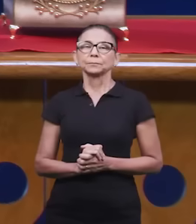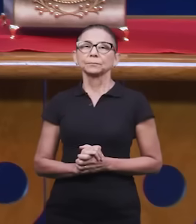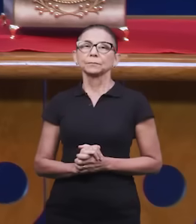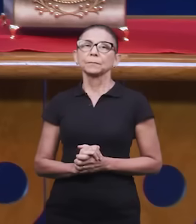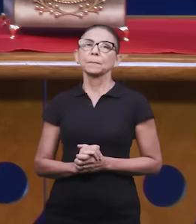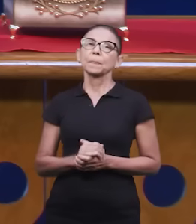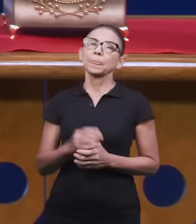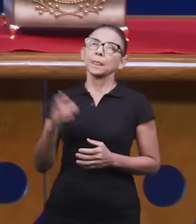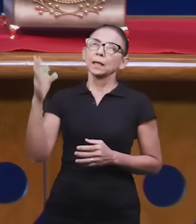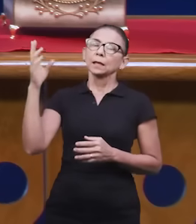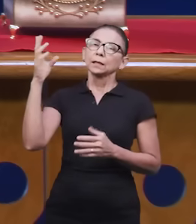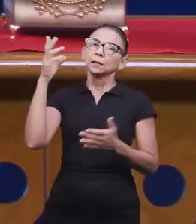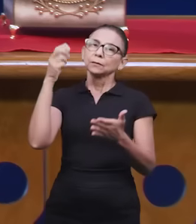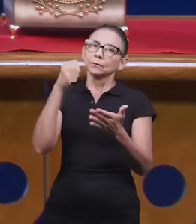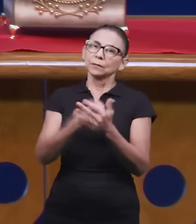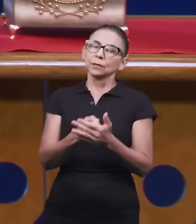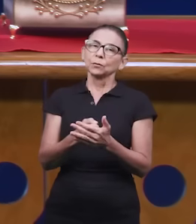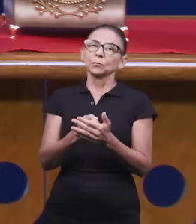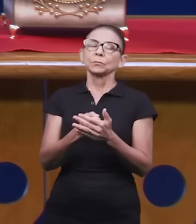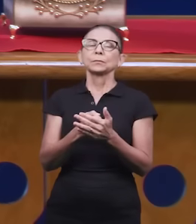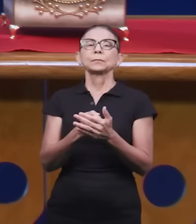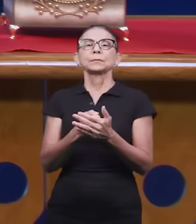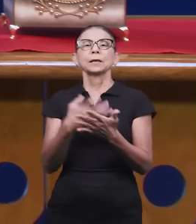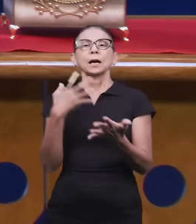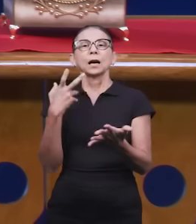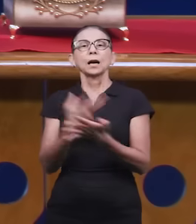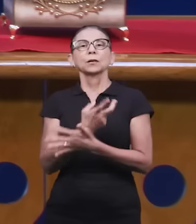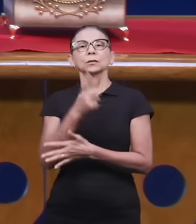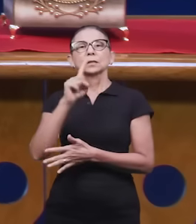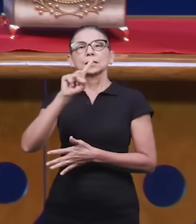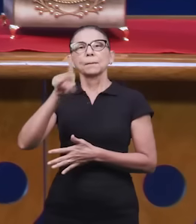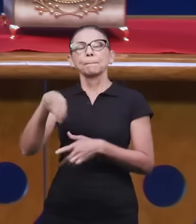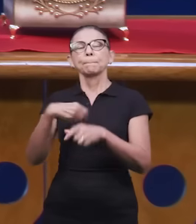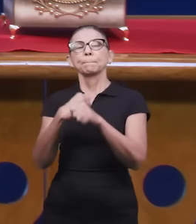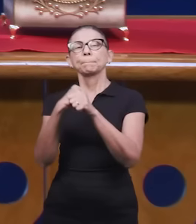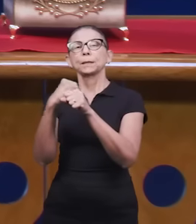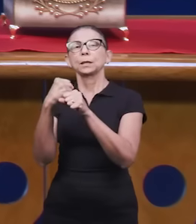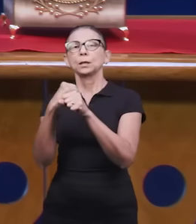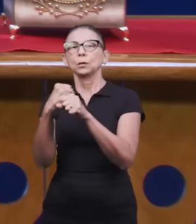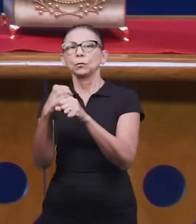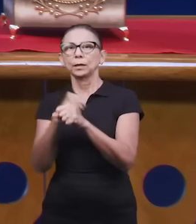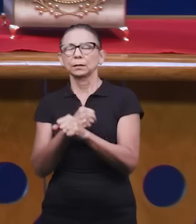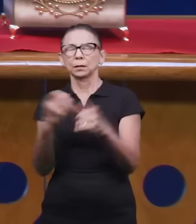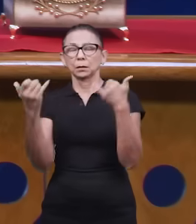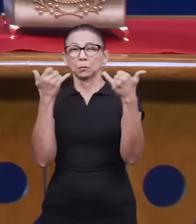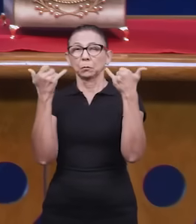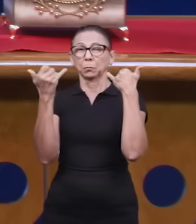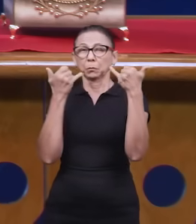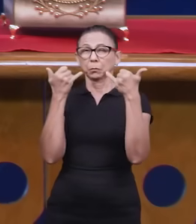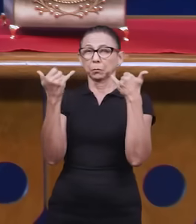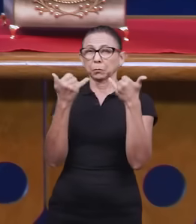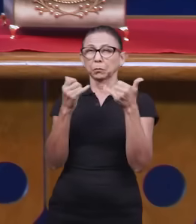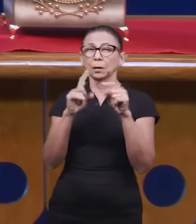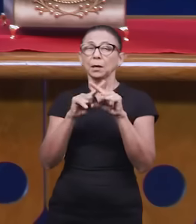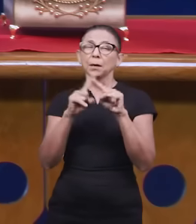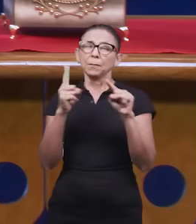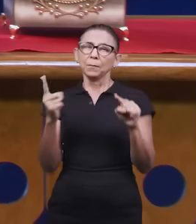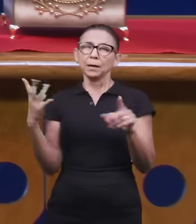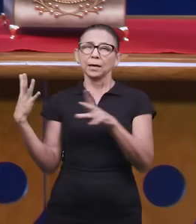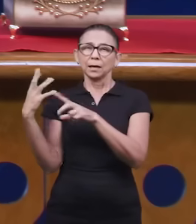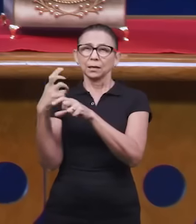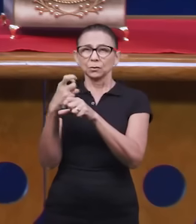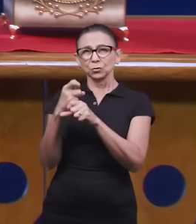milênio. Ressalvamos que tem muita informação nesse meio daquilo que falamos, mas estamos falando